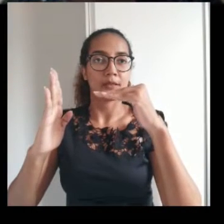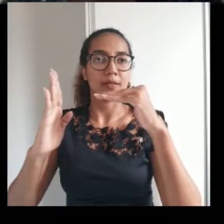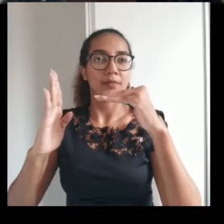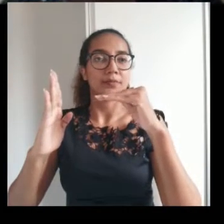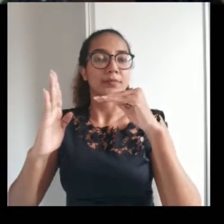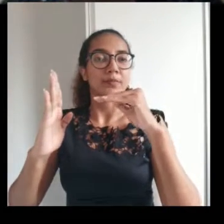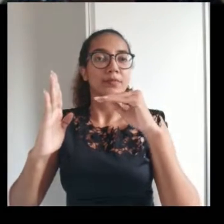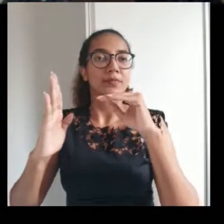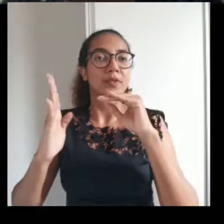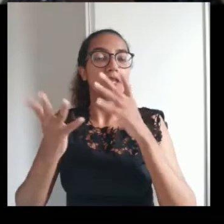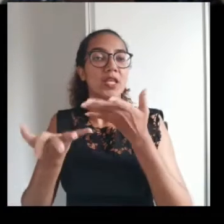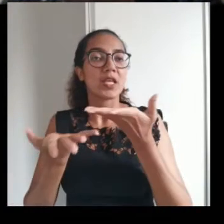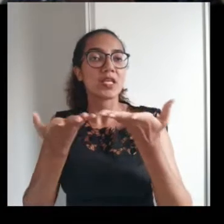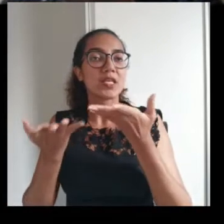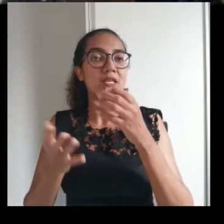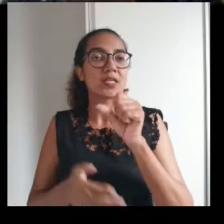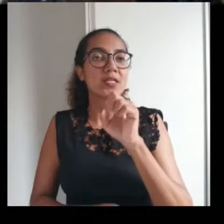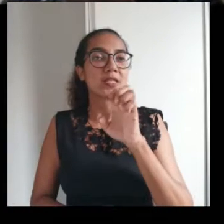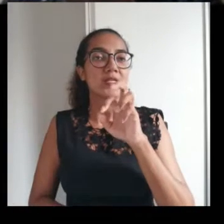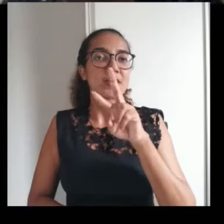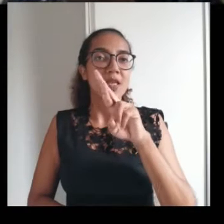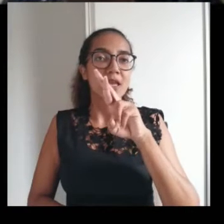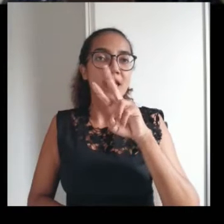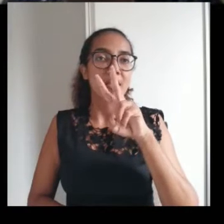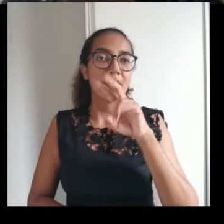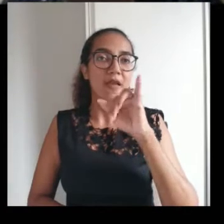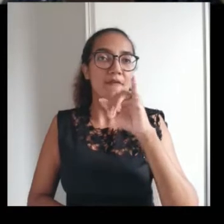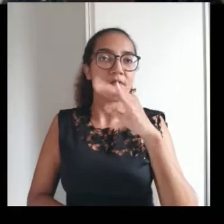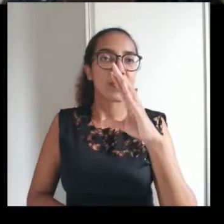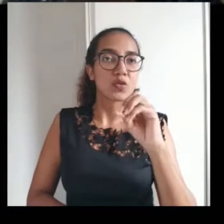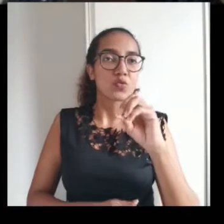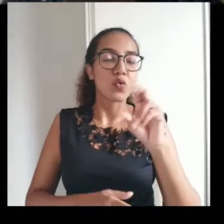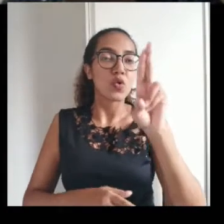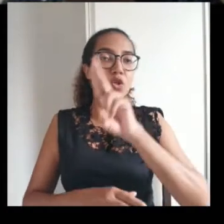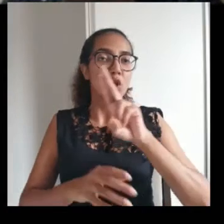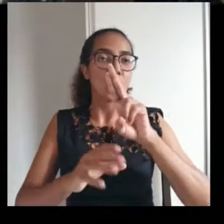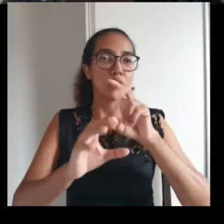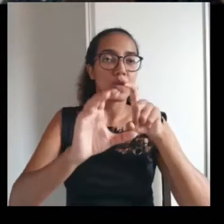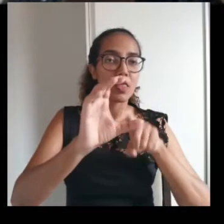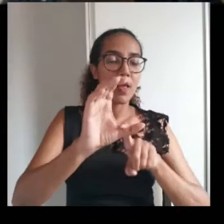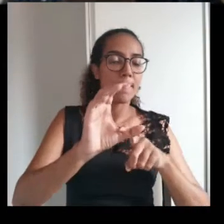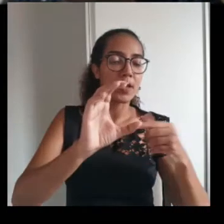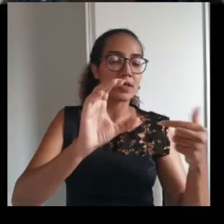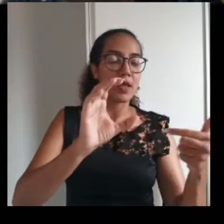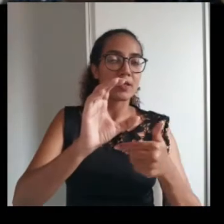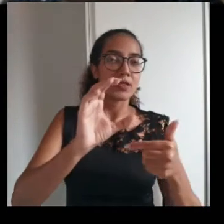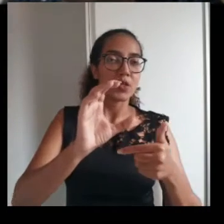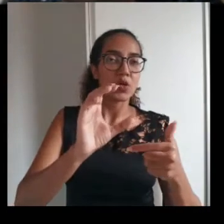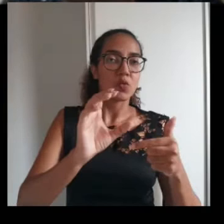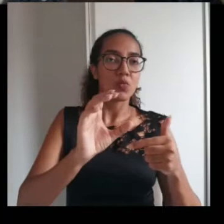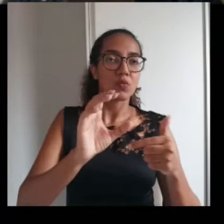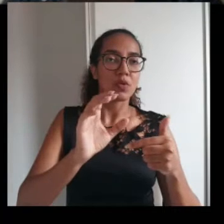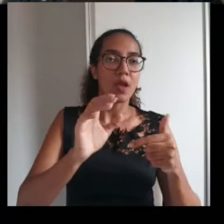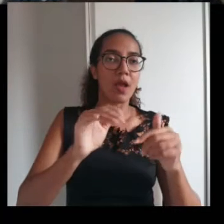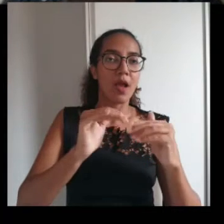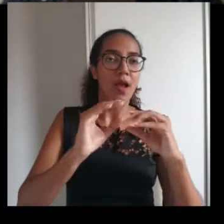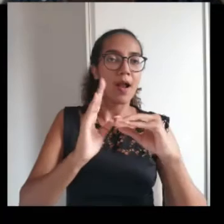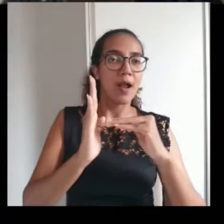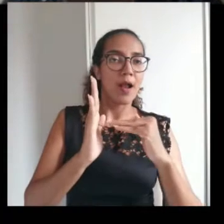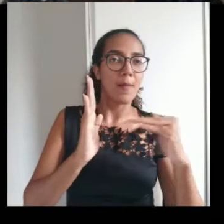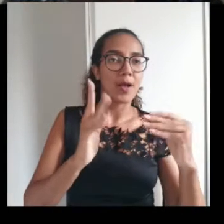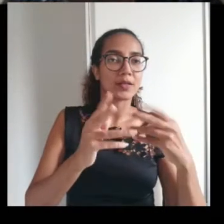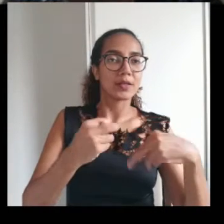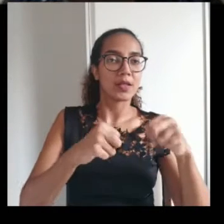de serviço usa a minha camada de negócios, certo? Que por sua vez usa a camada de dados. Imagine que eu tenho isso